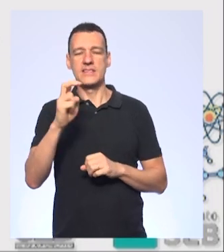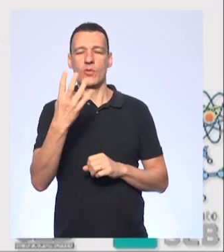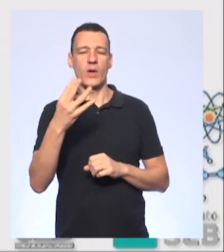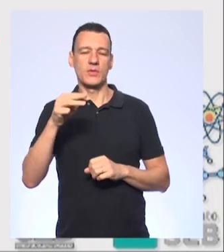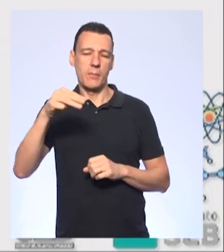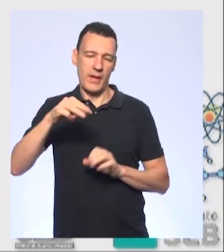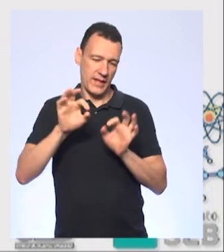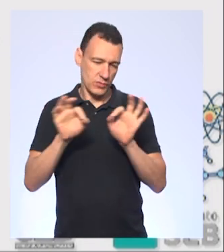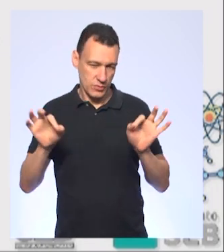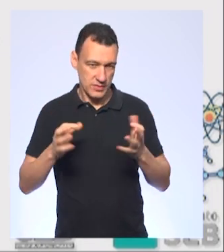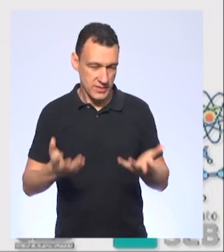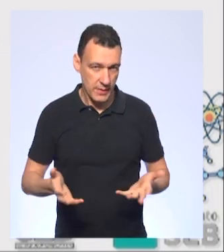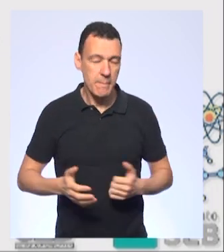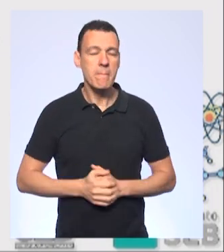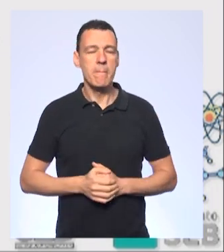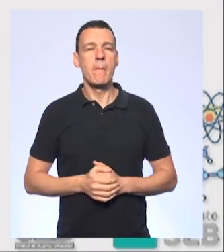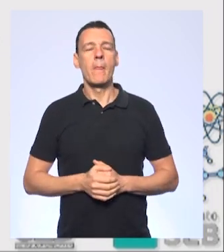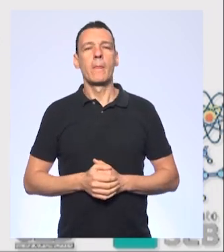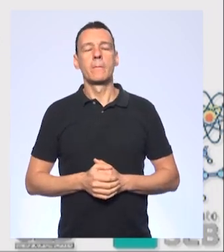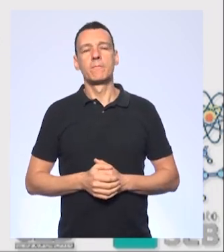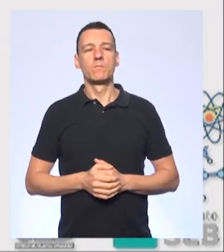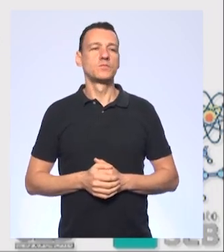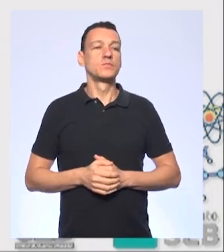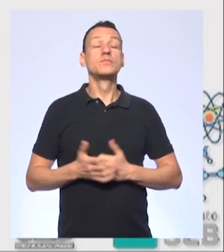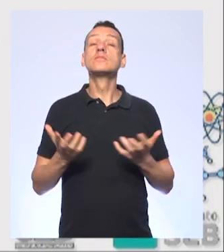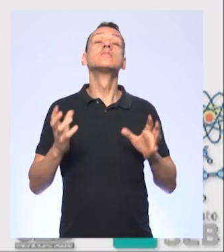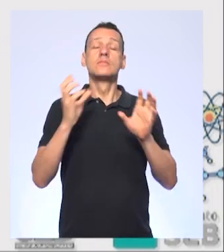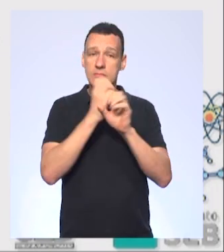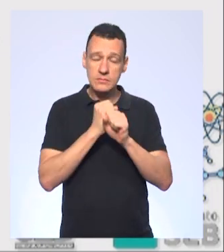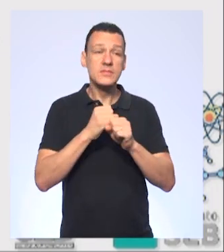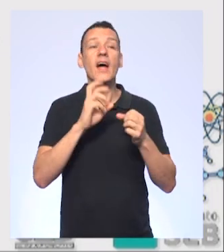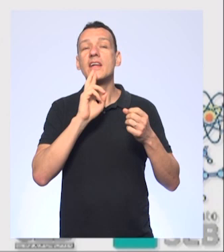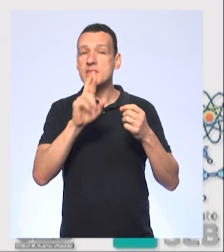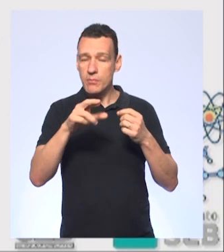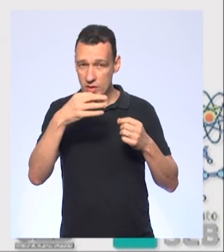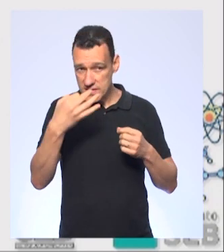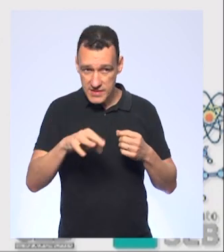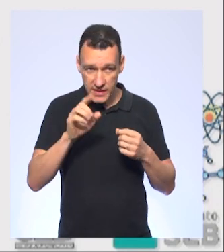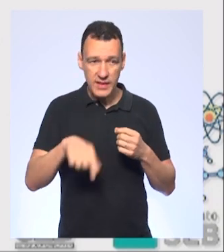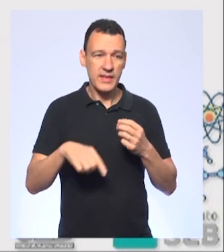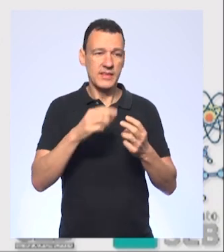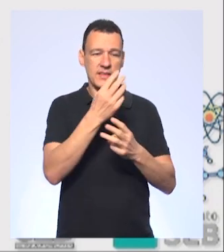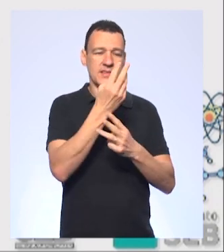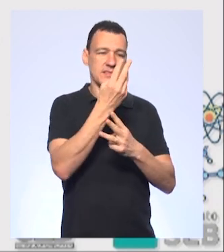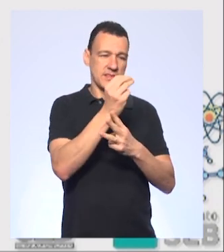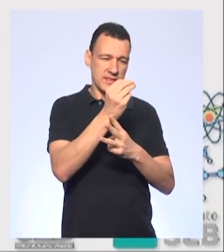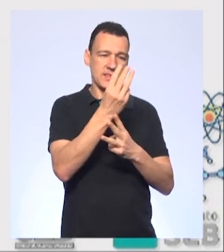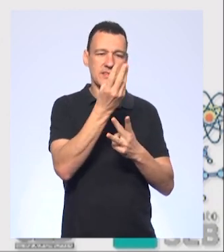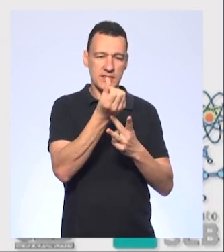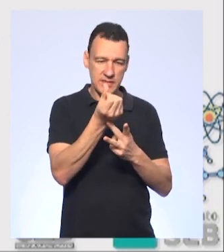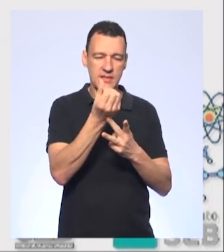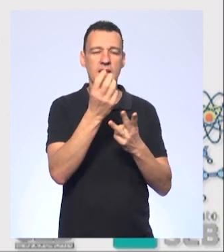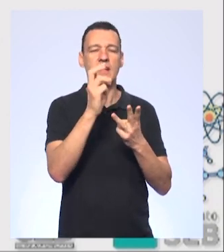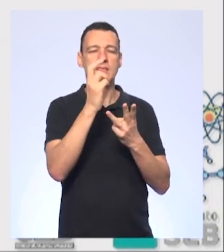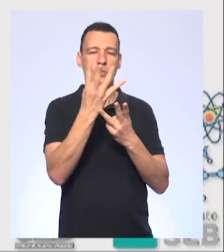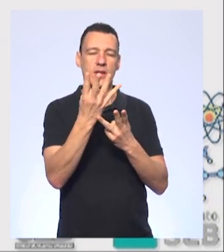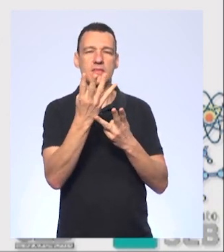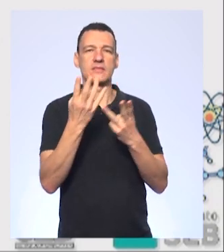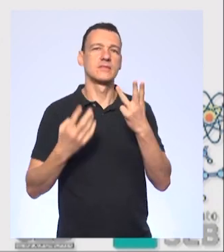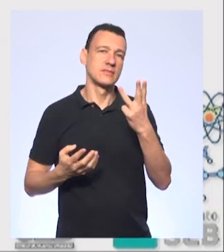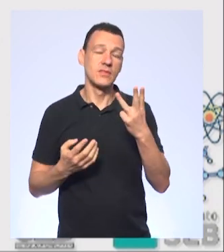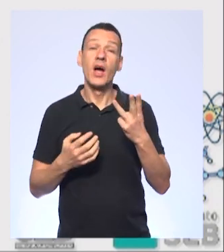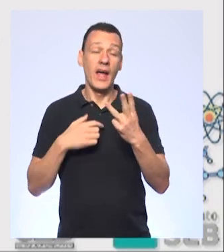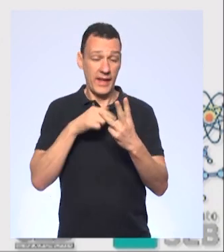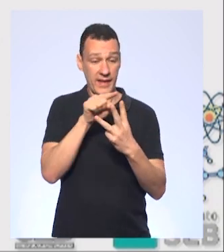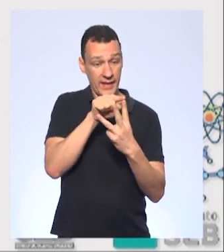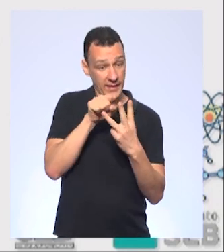terrenos são 30, 36 e 54 metros, beleza? Usei o teorema de Tales duas